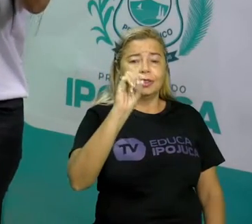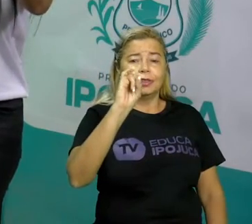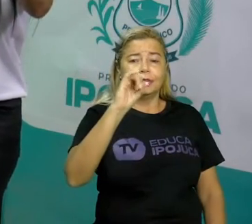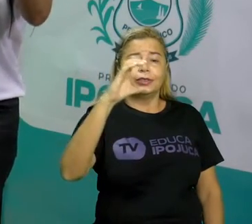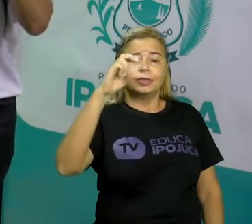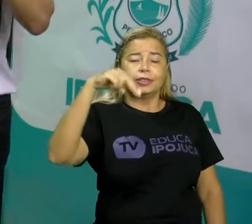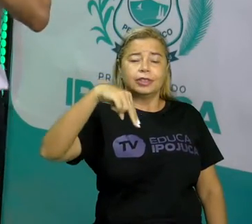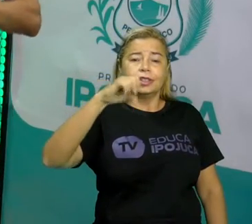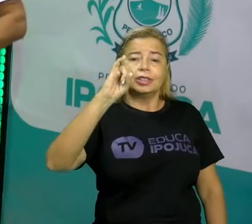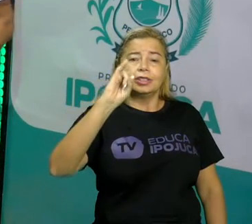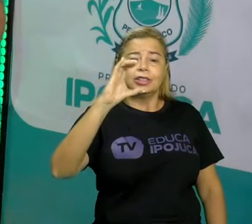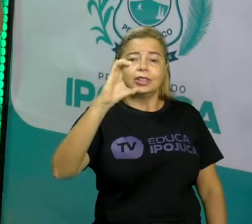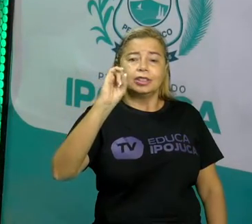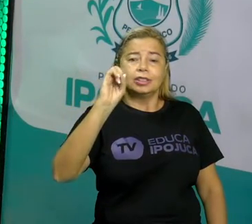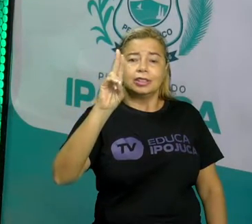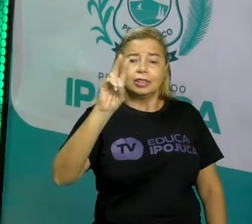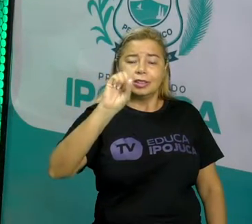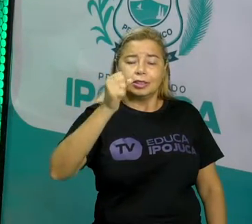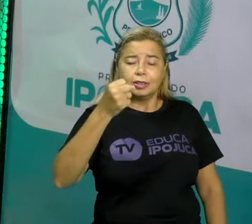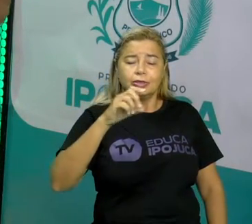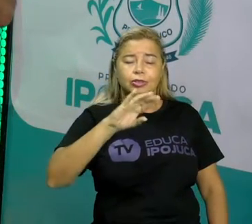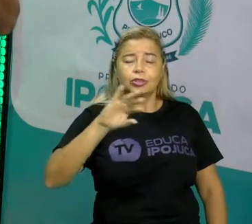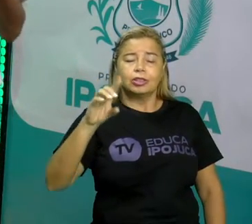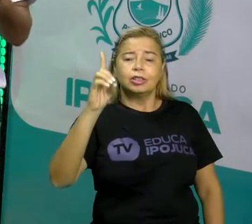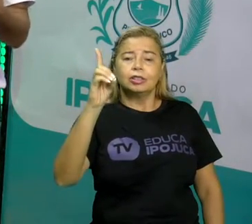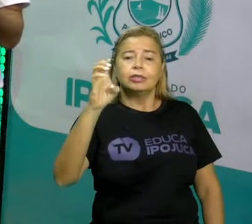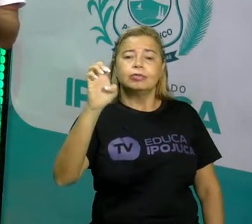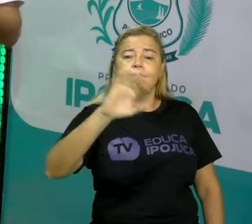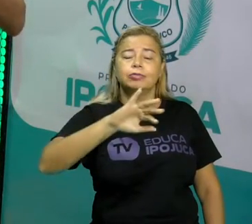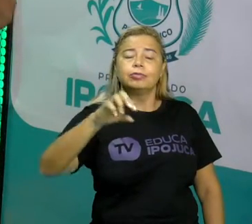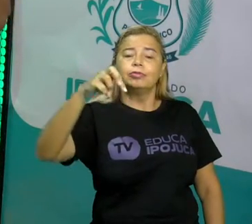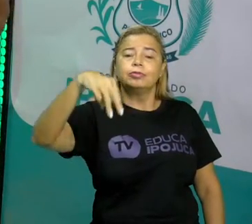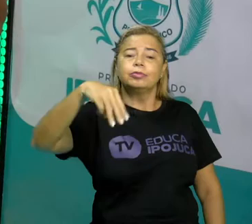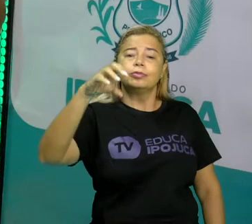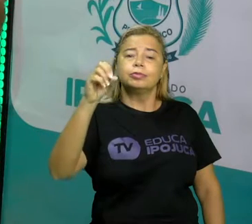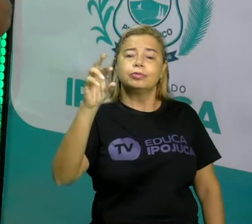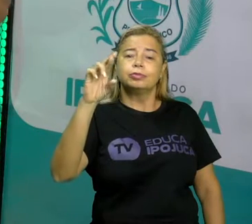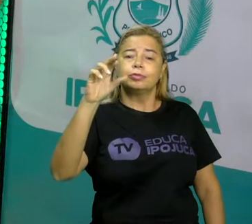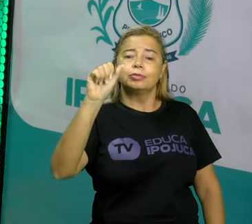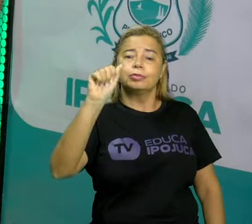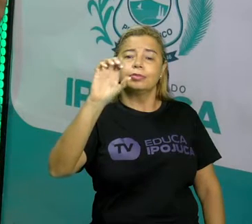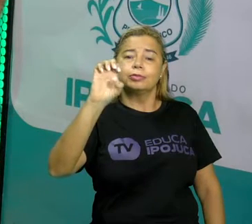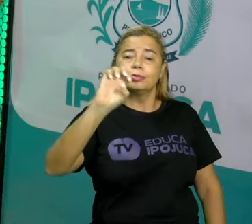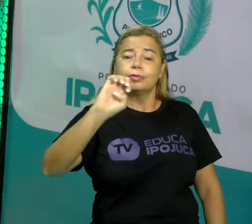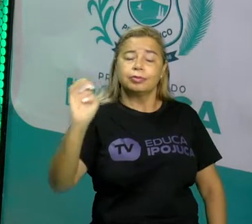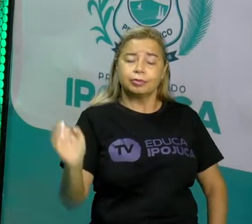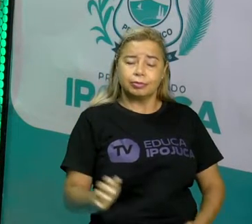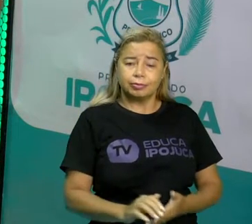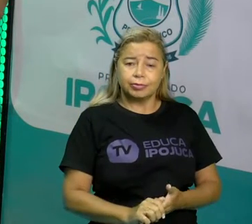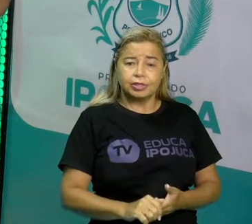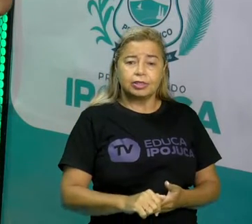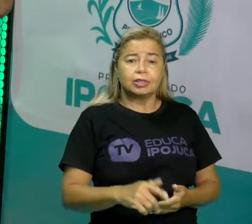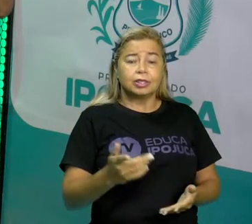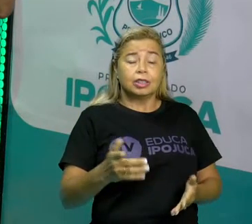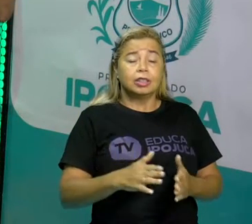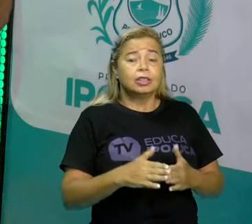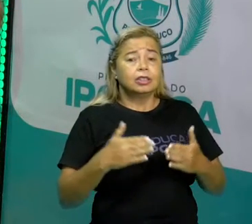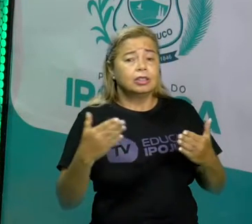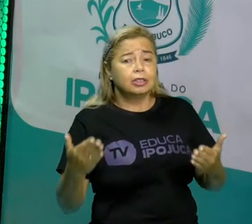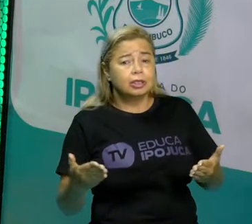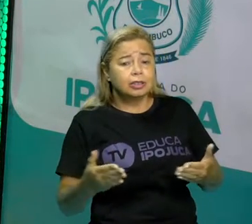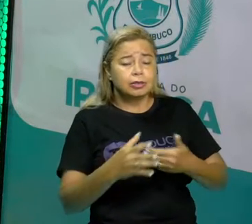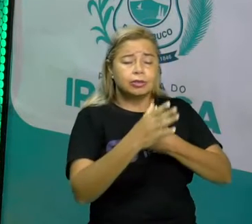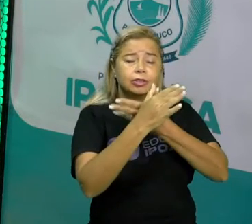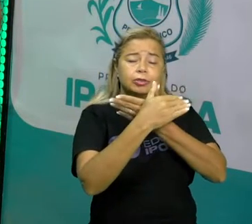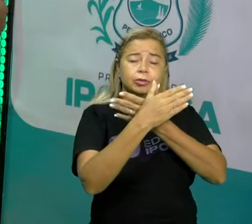entender? Leram daí? Veja só. As borboletas, elas são o quê? Brancas, azuis, amarelas